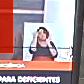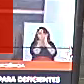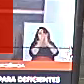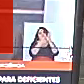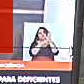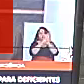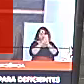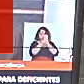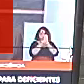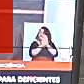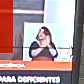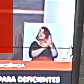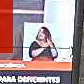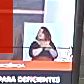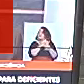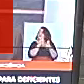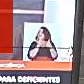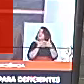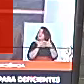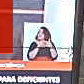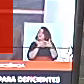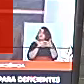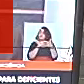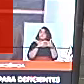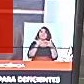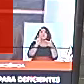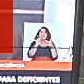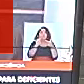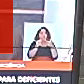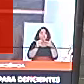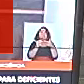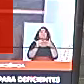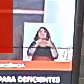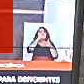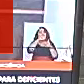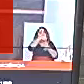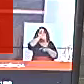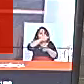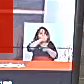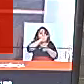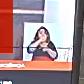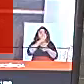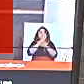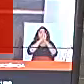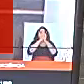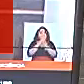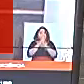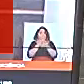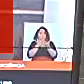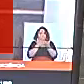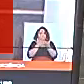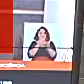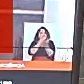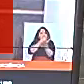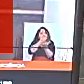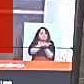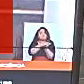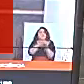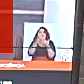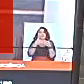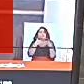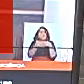E aí a gente conta, né, sempre com a denúncia de vocês a quaisquer irregularidades que